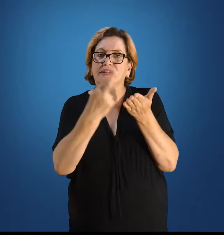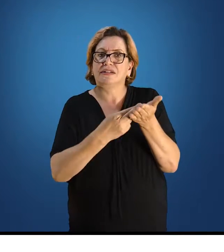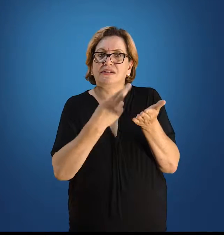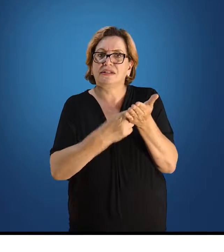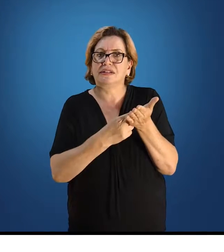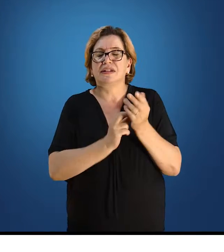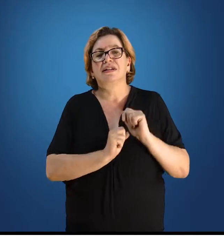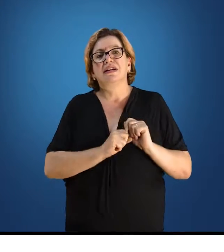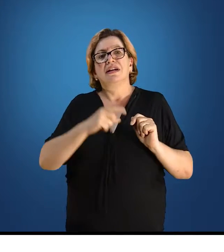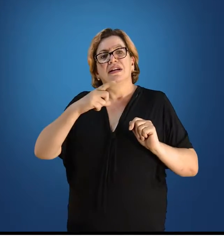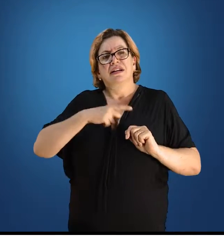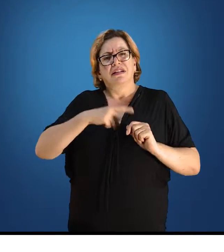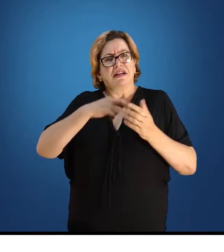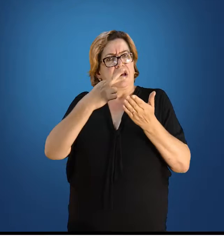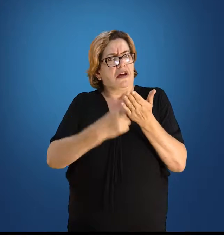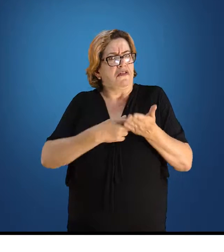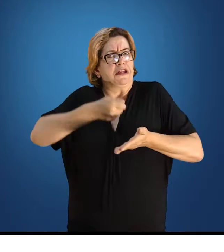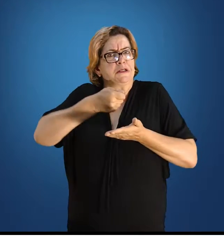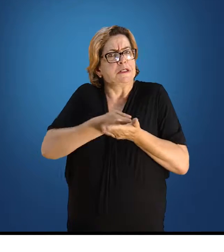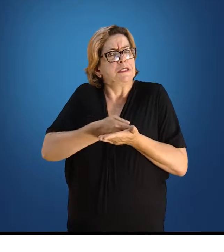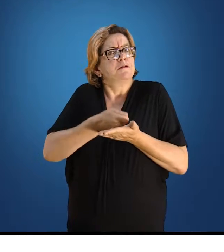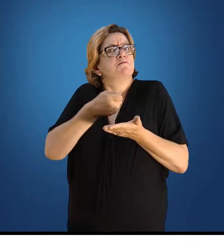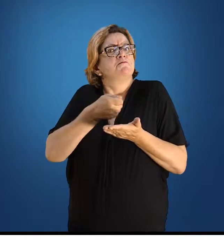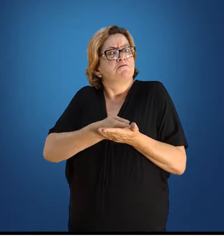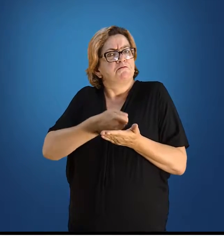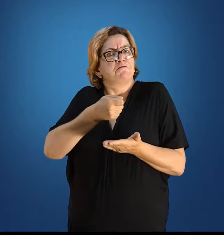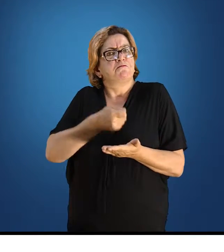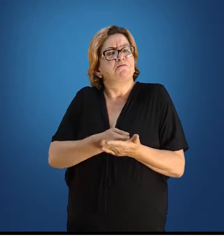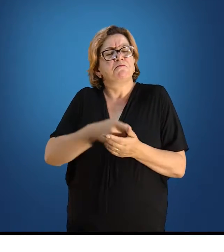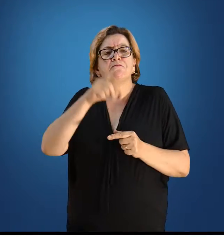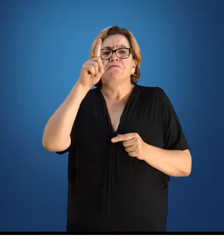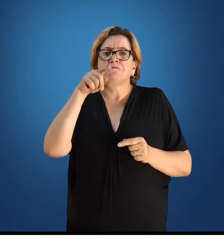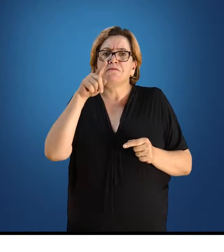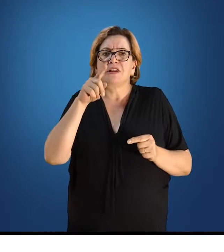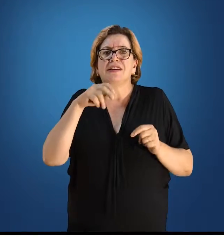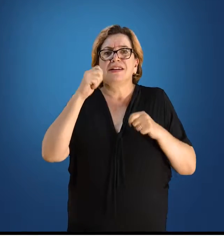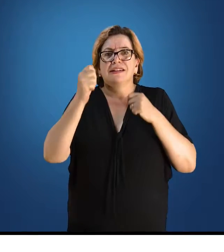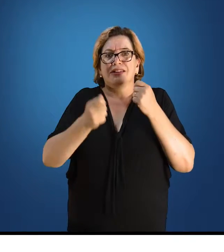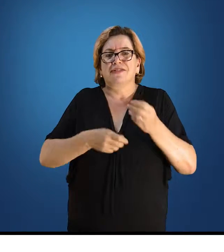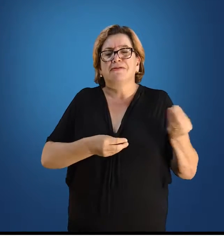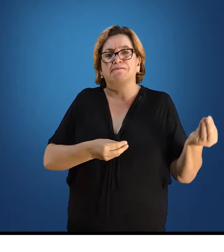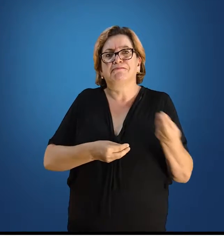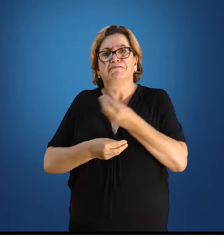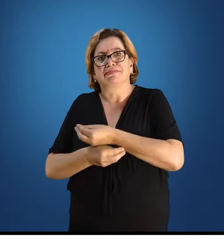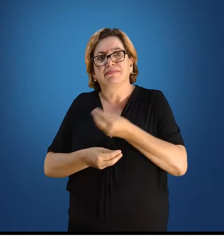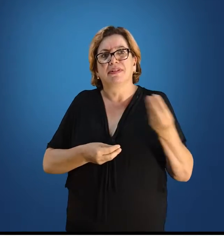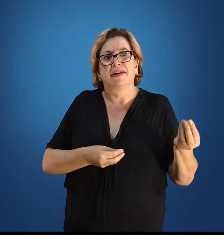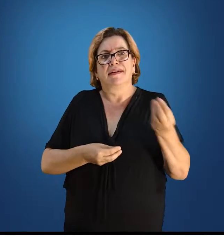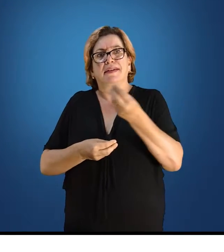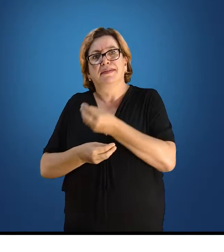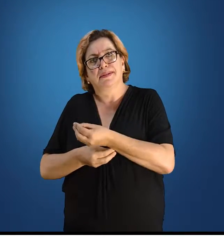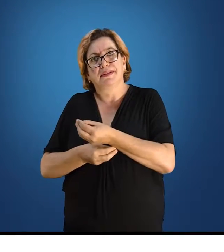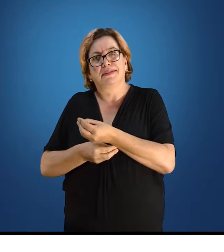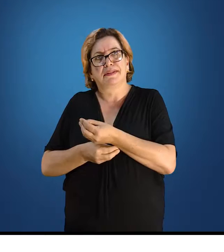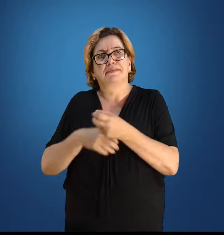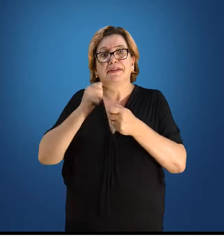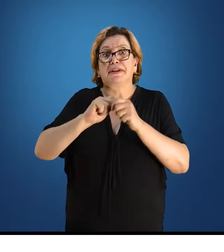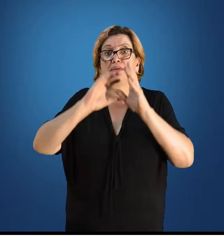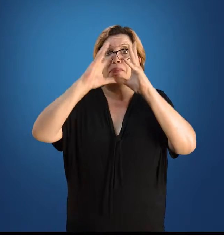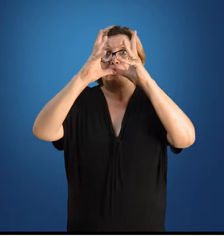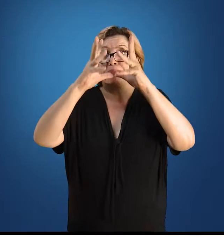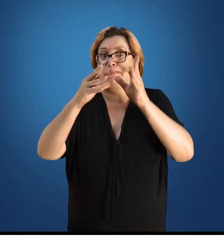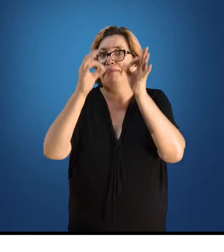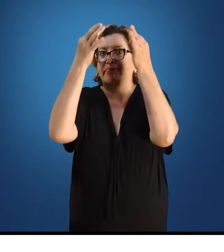Há revistas que são muito exigentes nessa etapa, né? E elas ficam te devolvendo o artigo até que a última vírgula